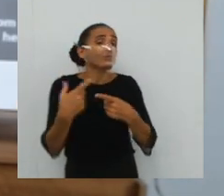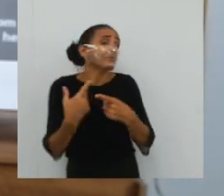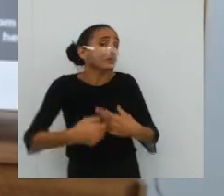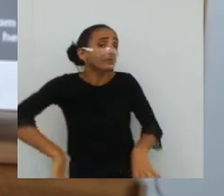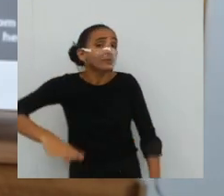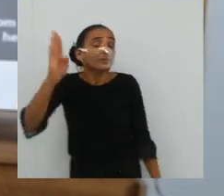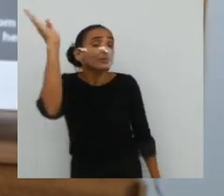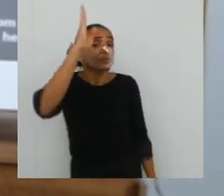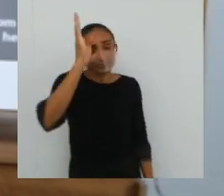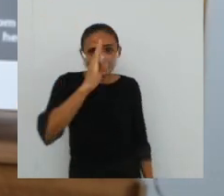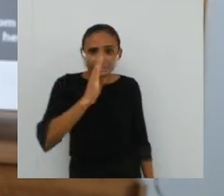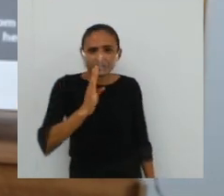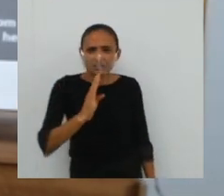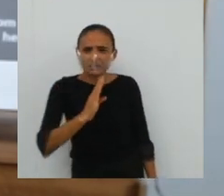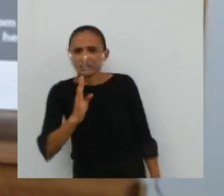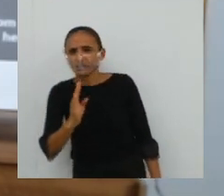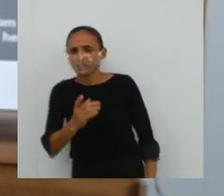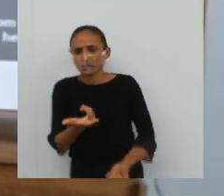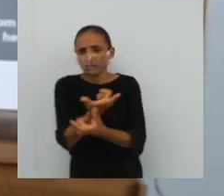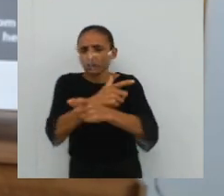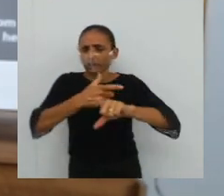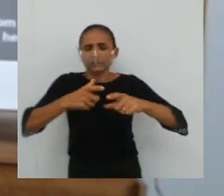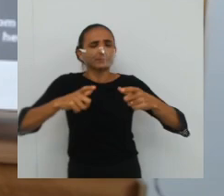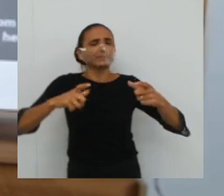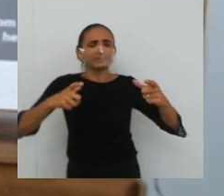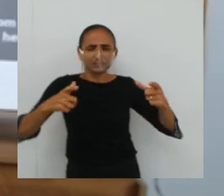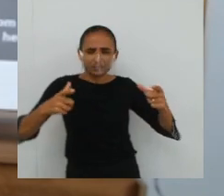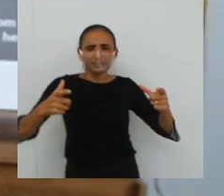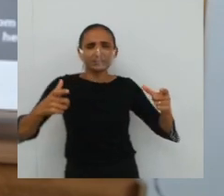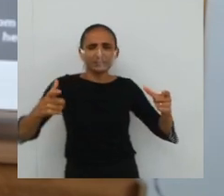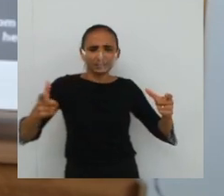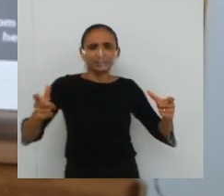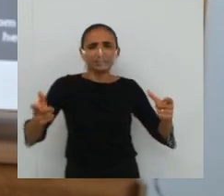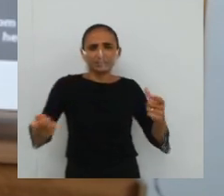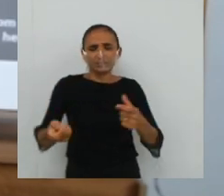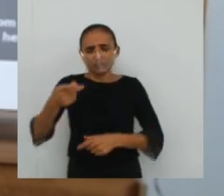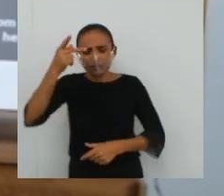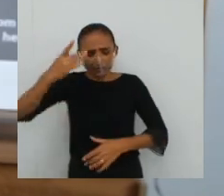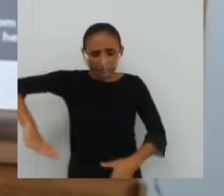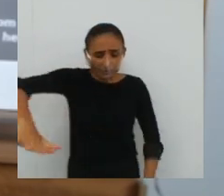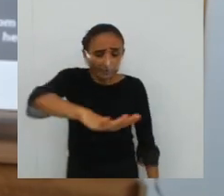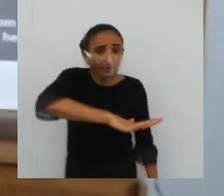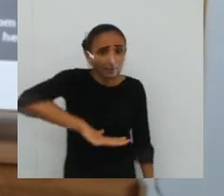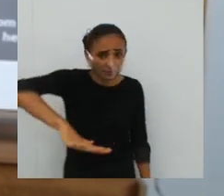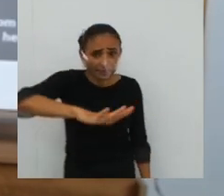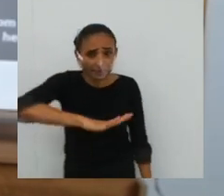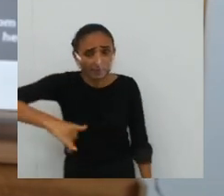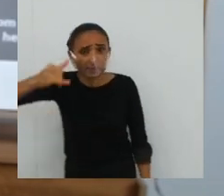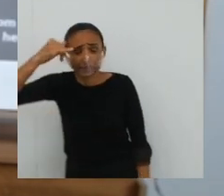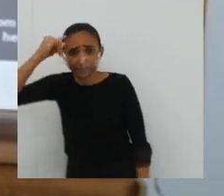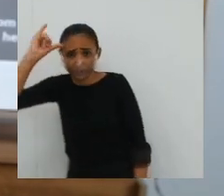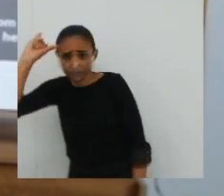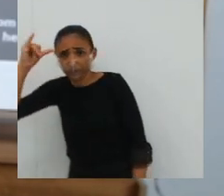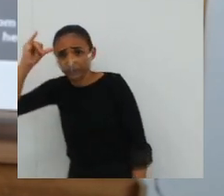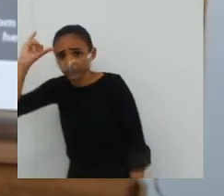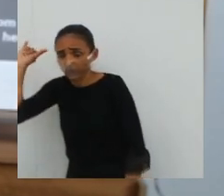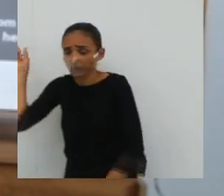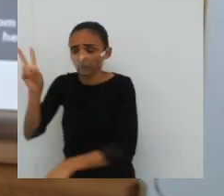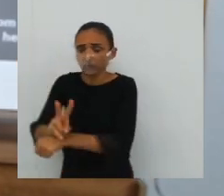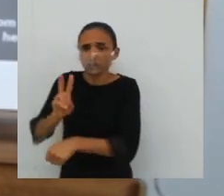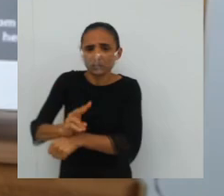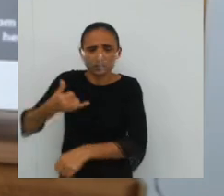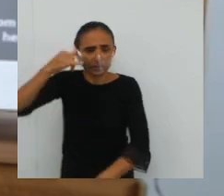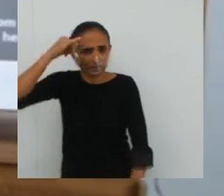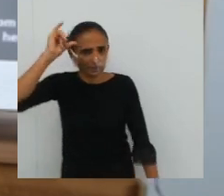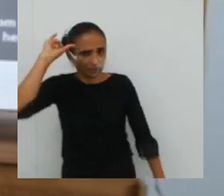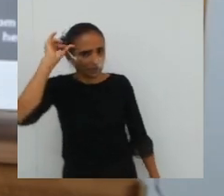é um país de uma grande extensão territorial e ele tem pasto, ele tem área de pasto para criação de gado,